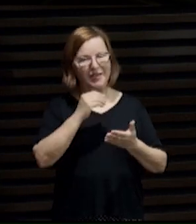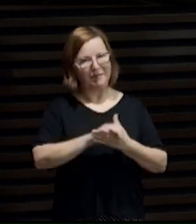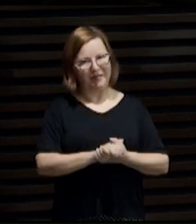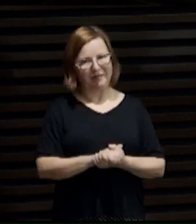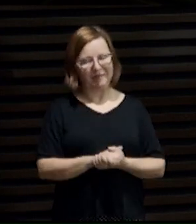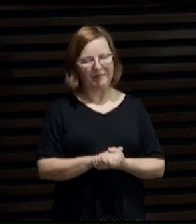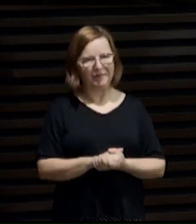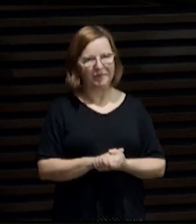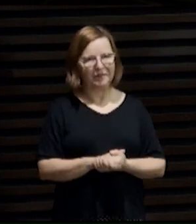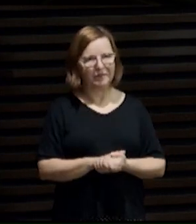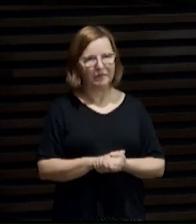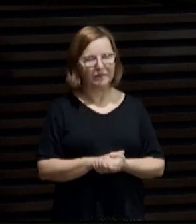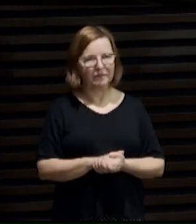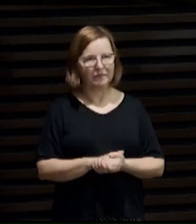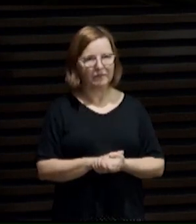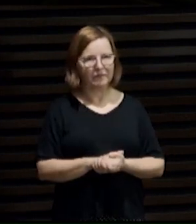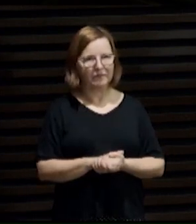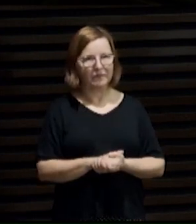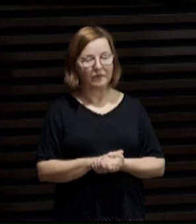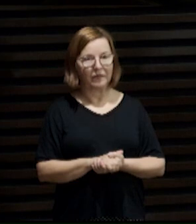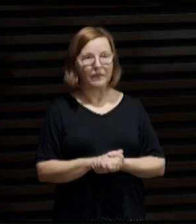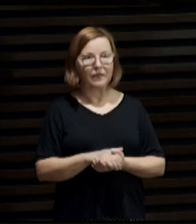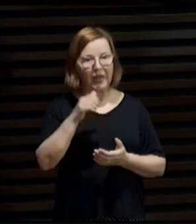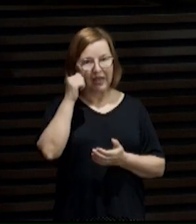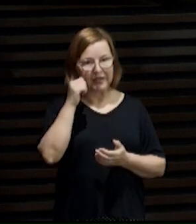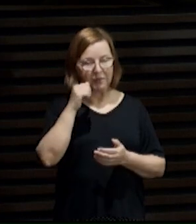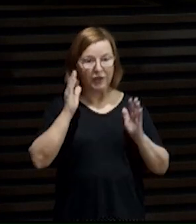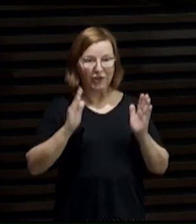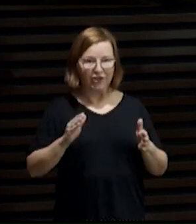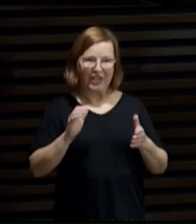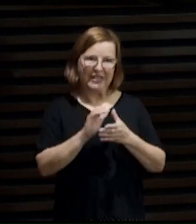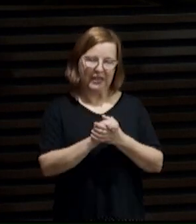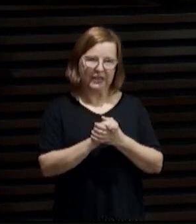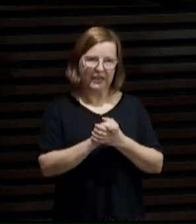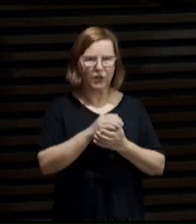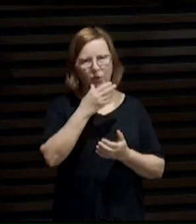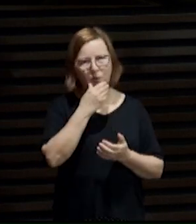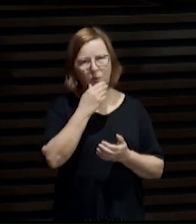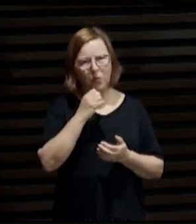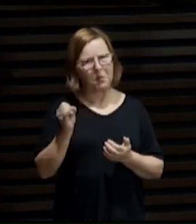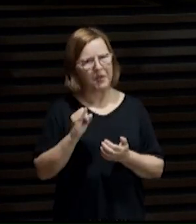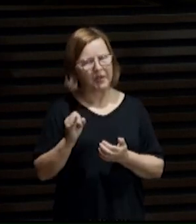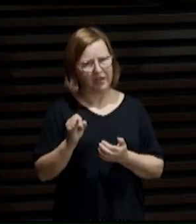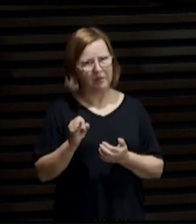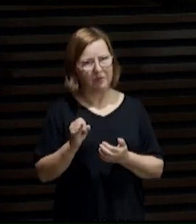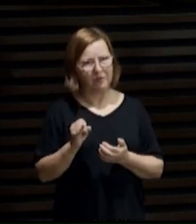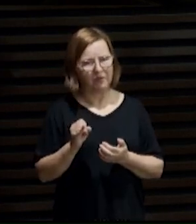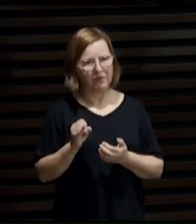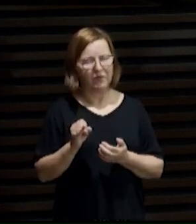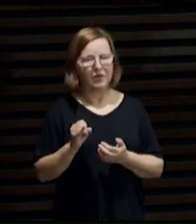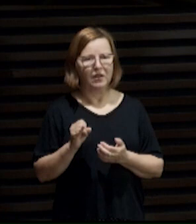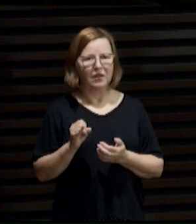E aqui eu preciso falar para as irmãs que já se casaram com ímpios, fizeram essa grande bobagem e agora dizem, não há mais jeito para mim,